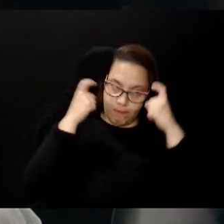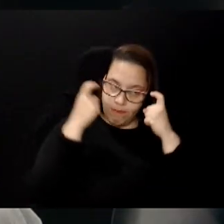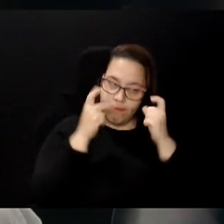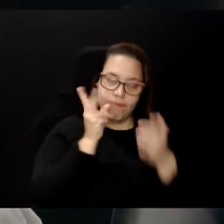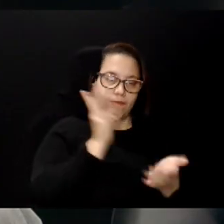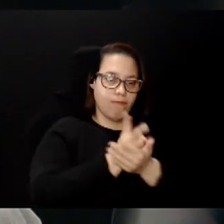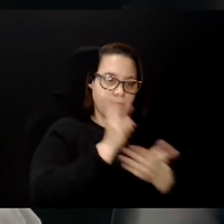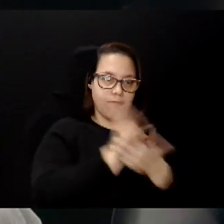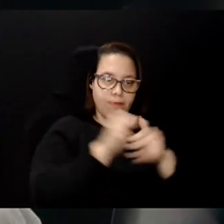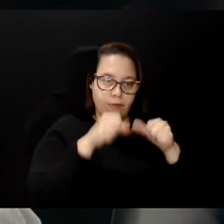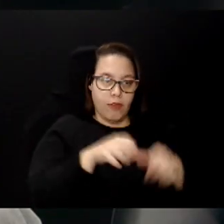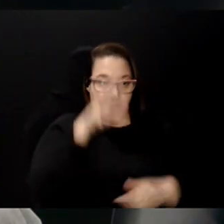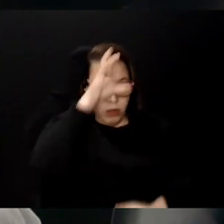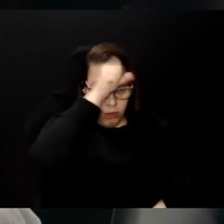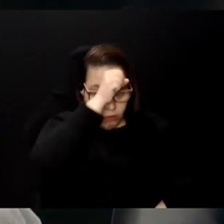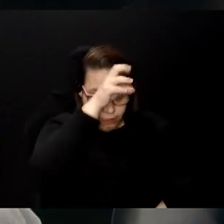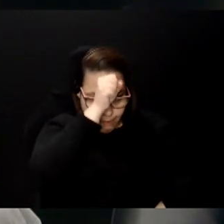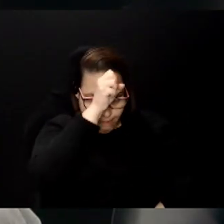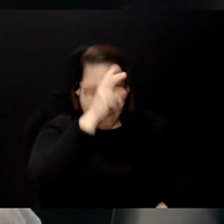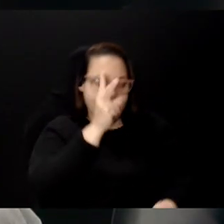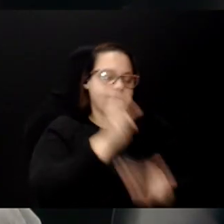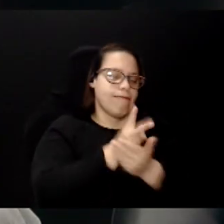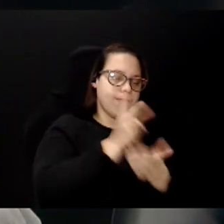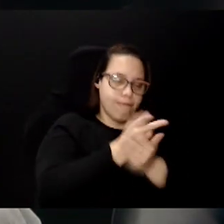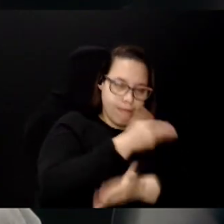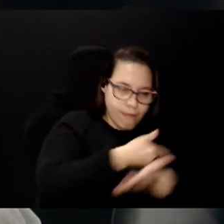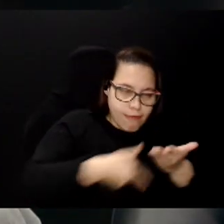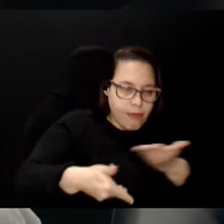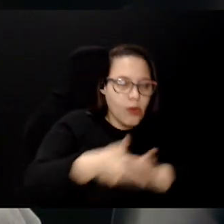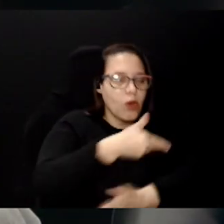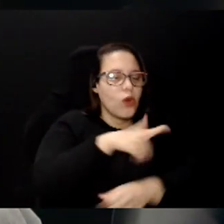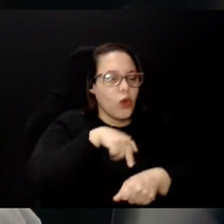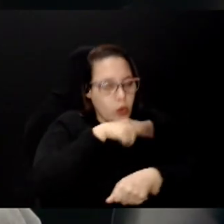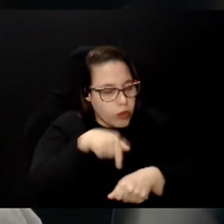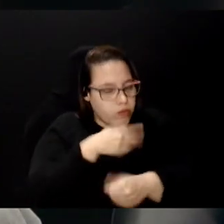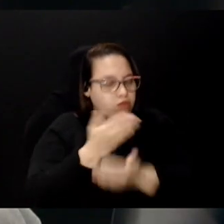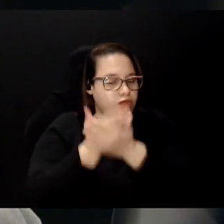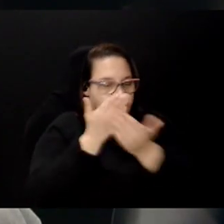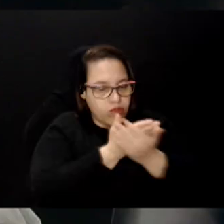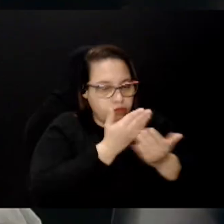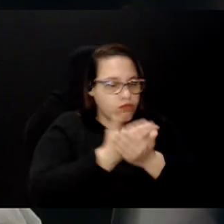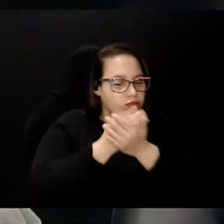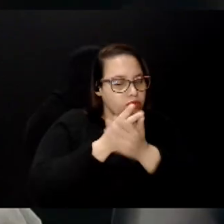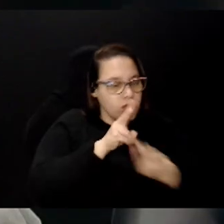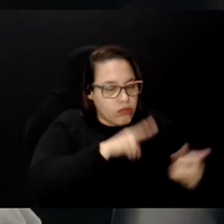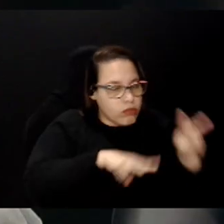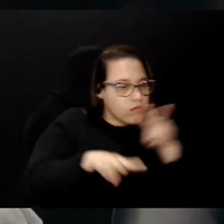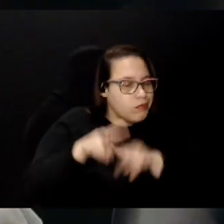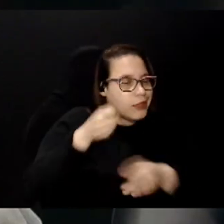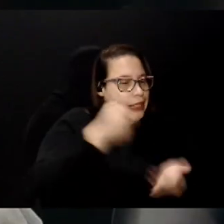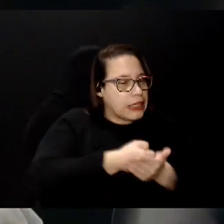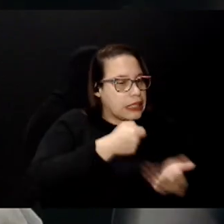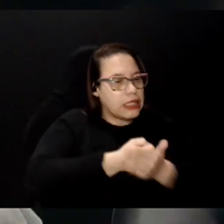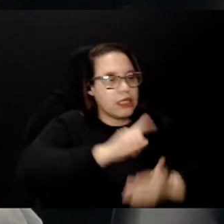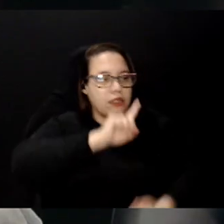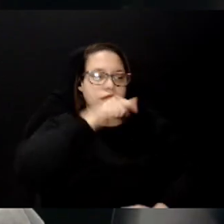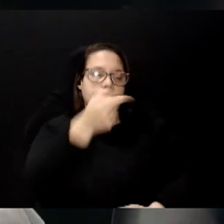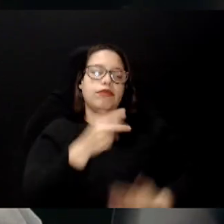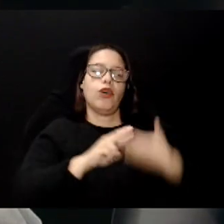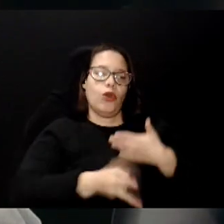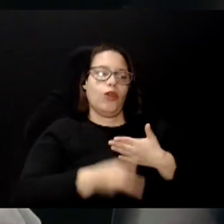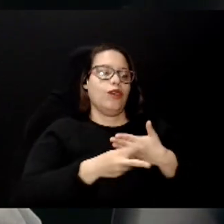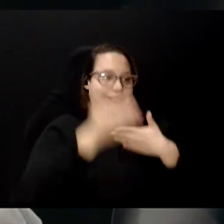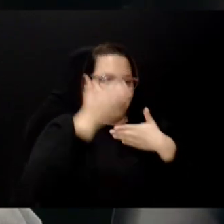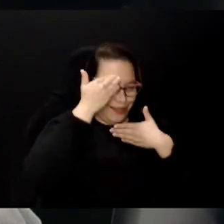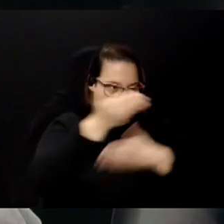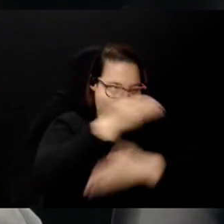aprendizado, sempre passarem bastante tempo da vida de vocês na zona de obsessão, o resto é consequência. Obrigado pelo espaço, sempre